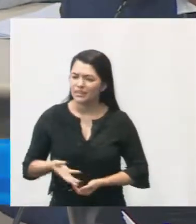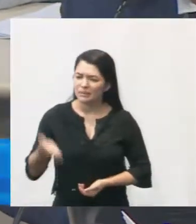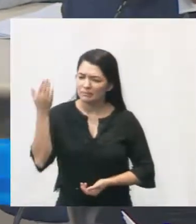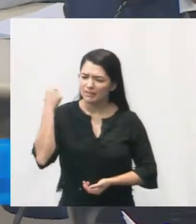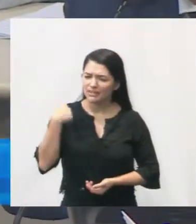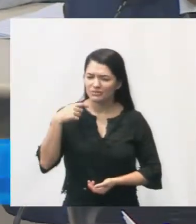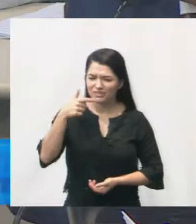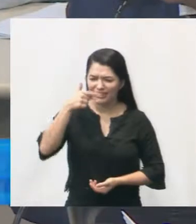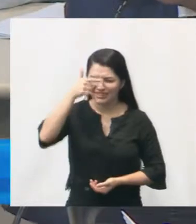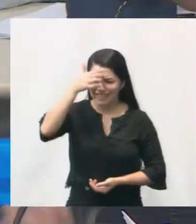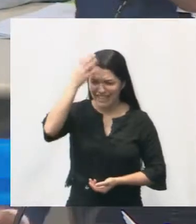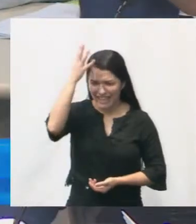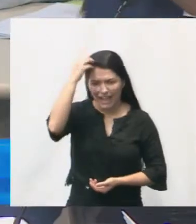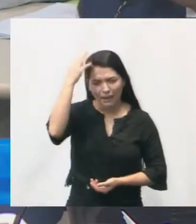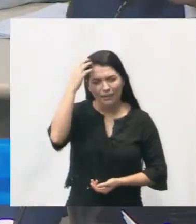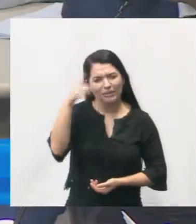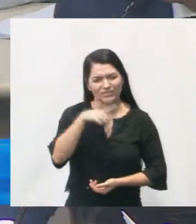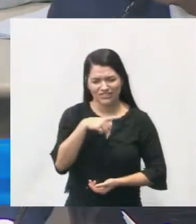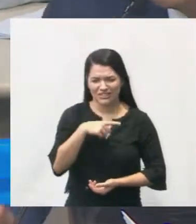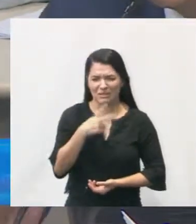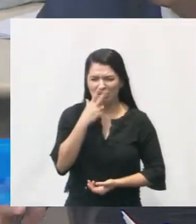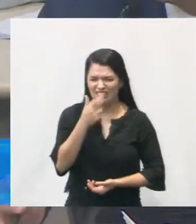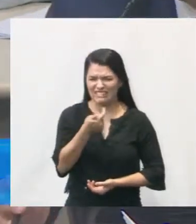vereador Leônio? Atrás, uns 70 anos atrás, não?